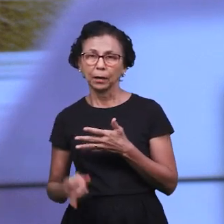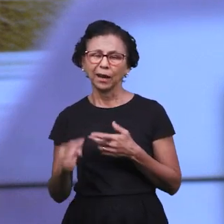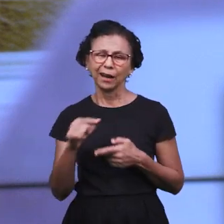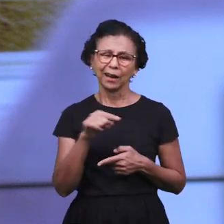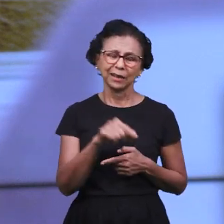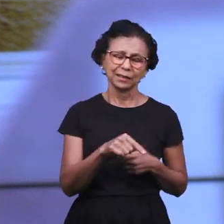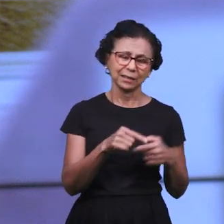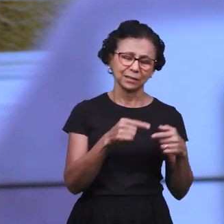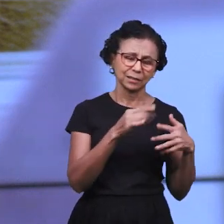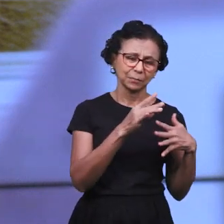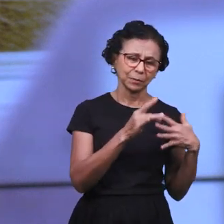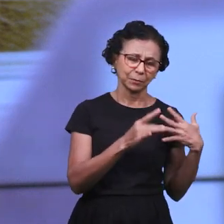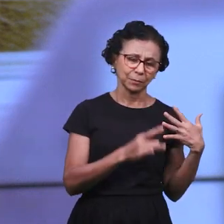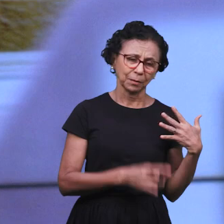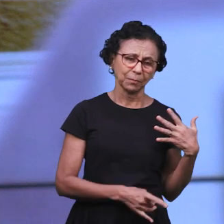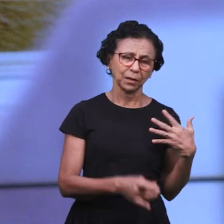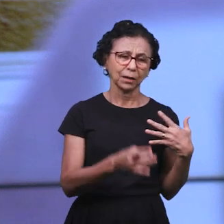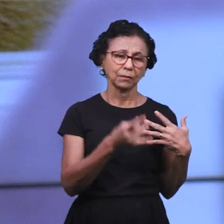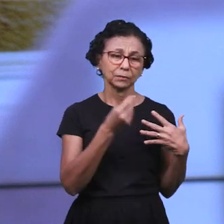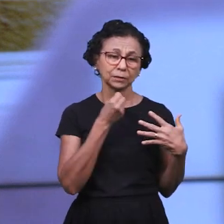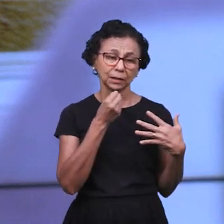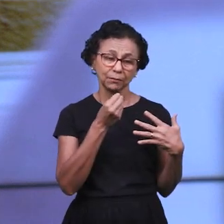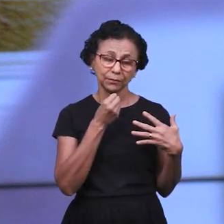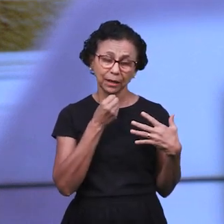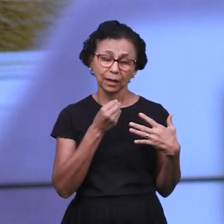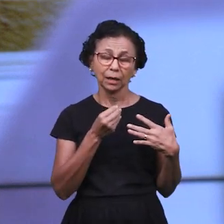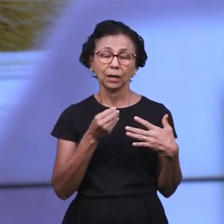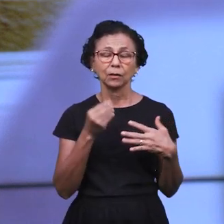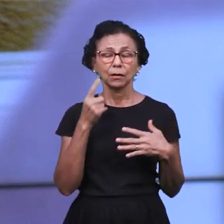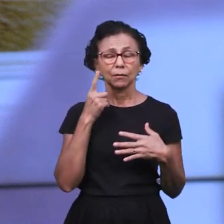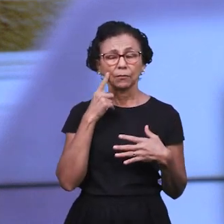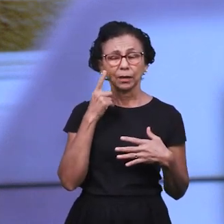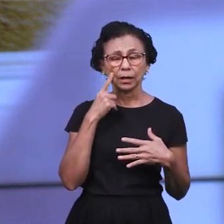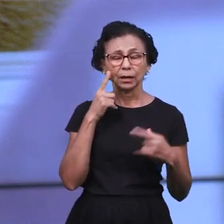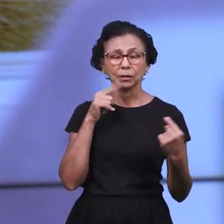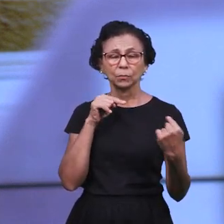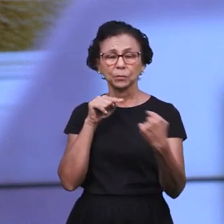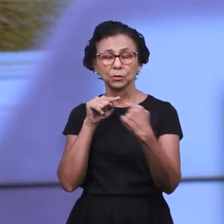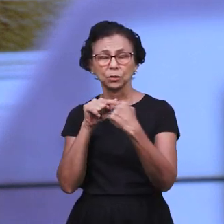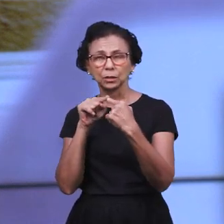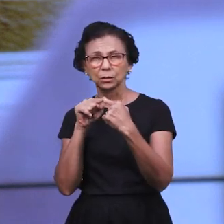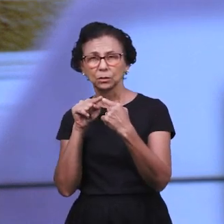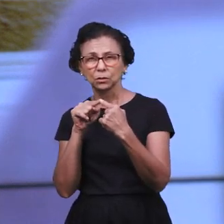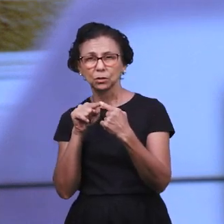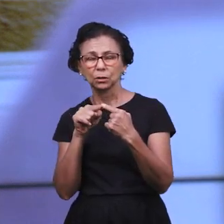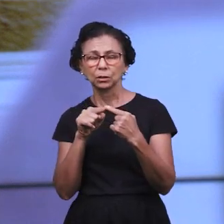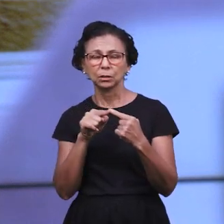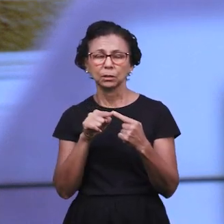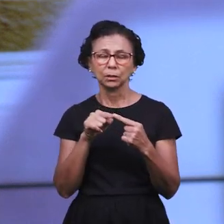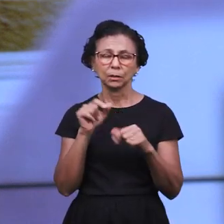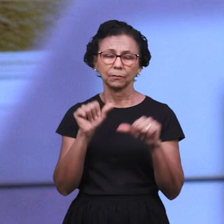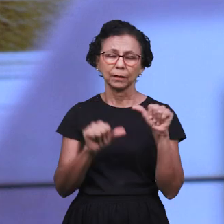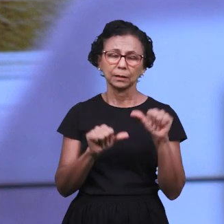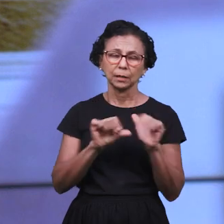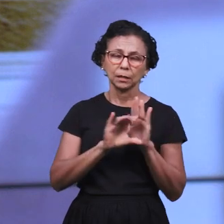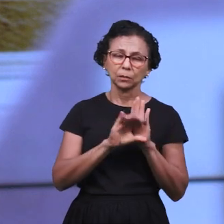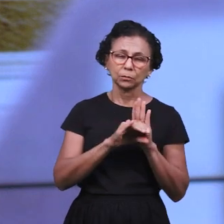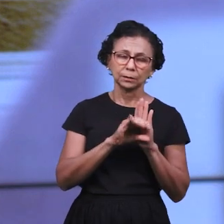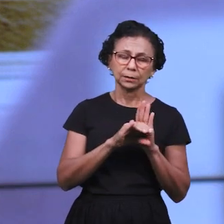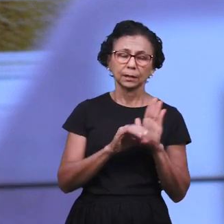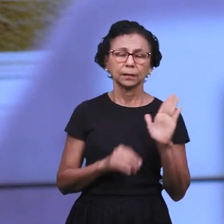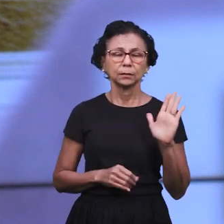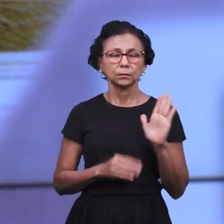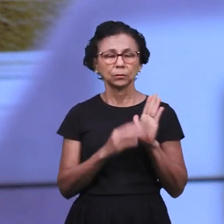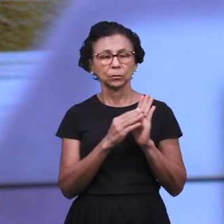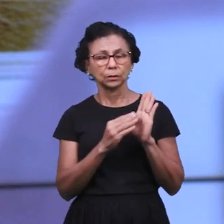para alcançar o objetivo. Estude com objetividade, busque destacar aqui os conceitos dos conteúdos